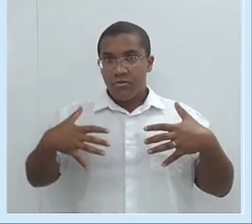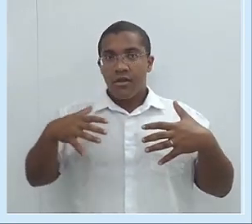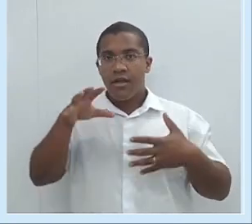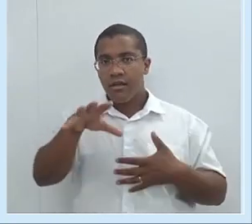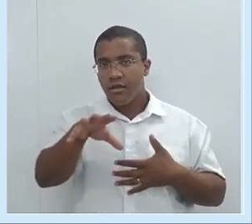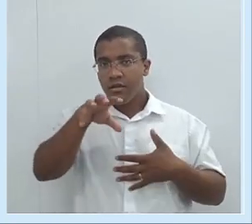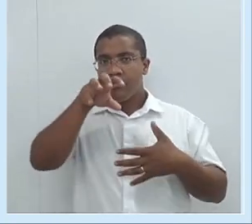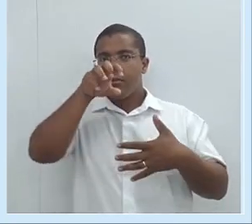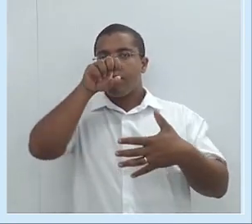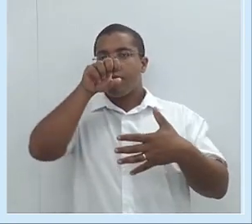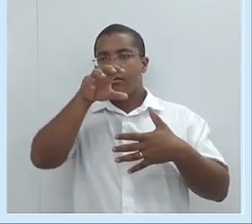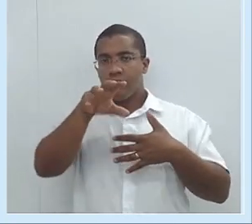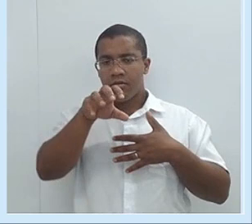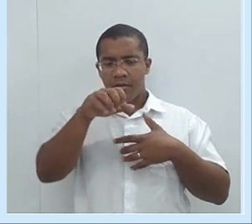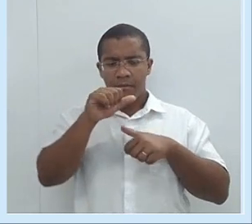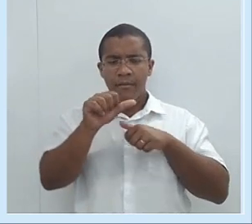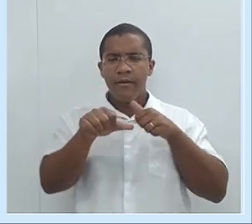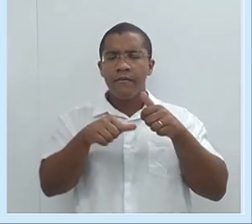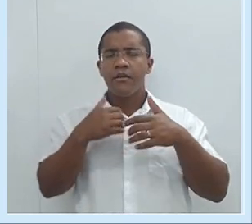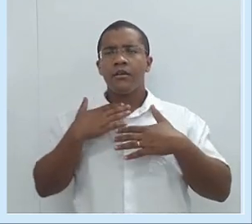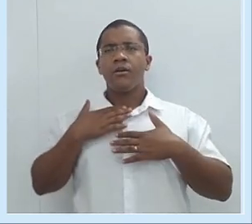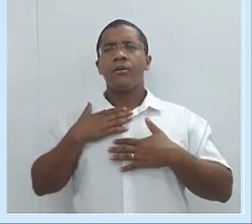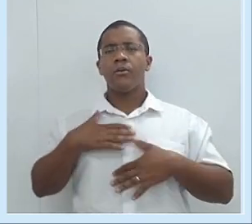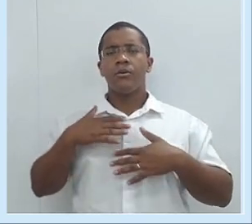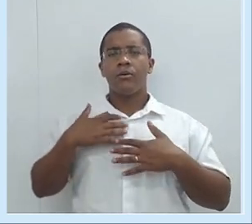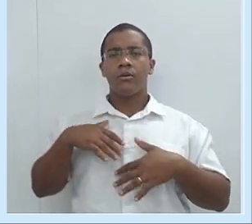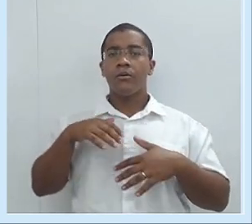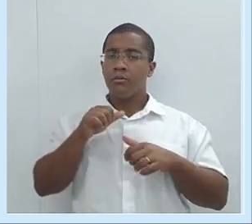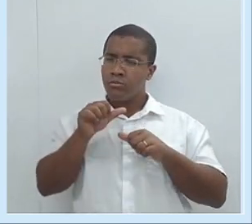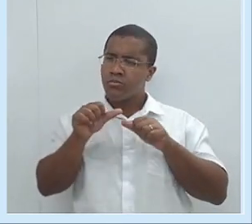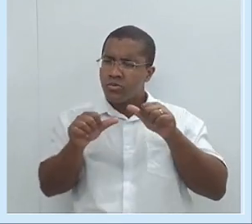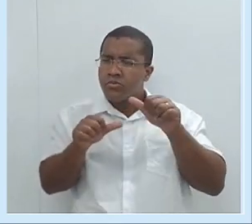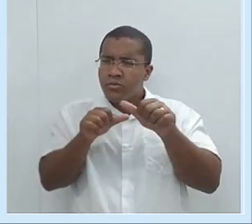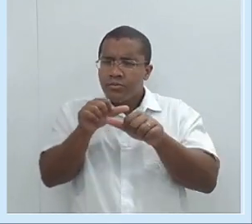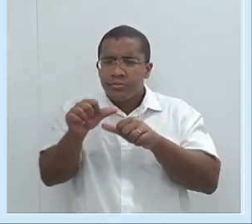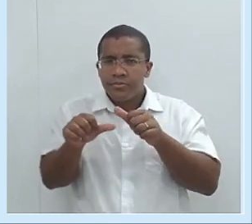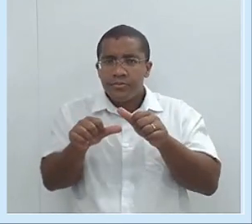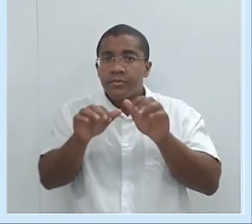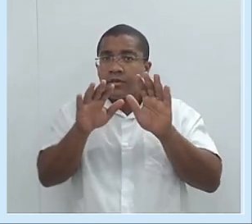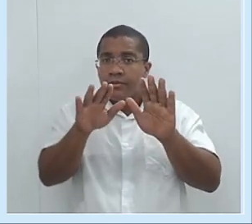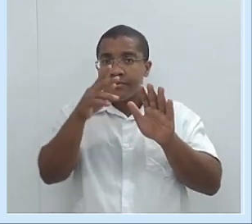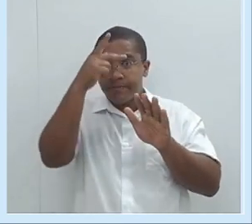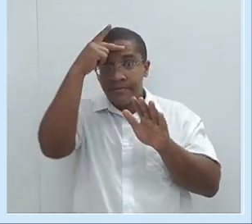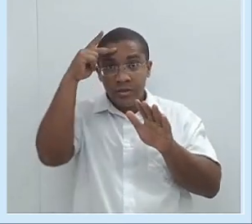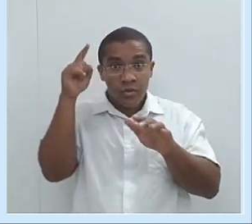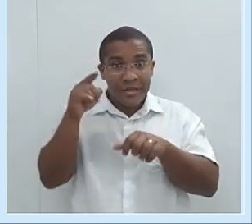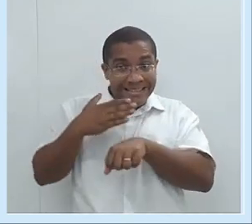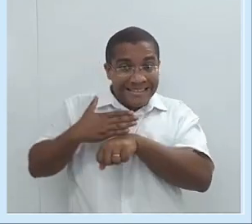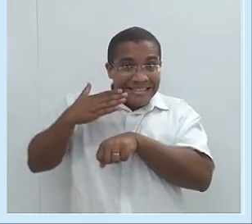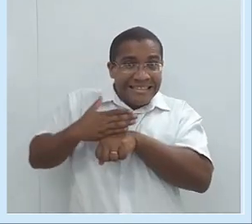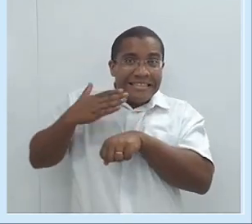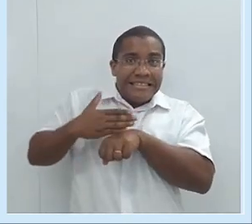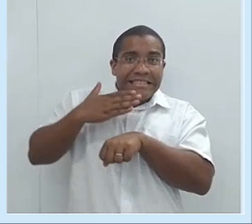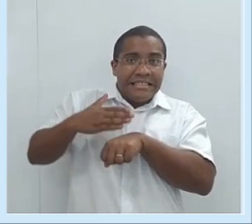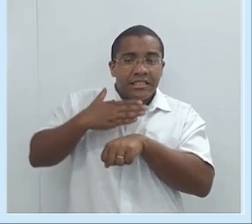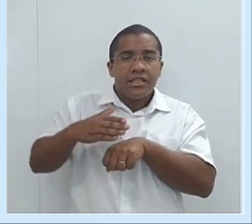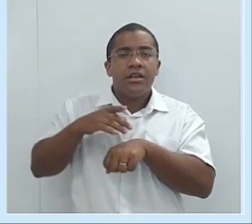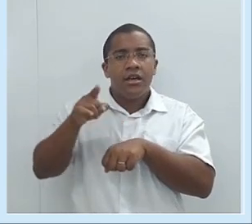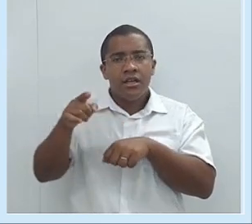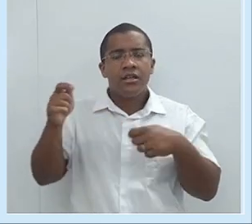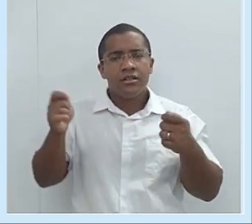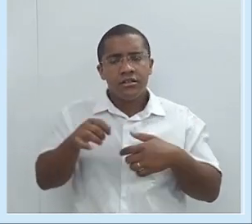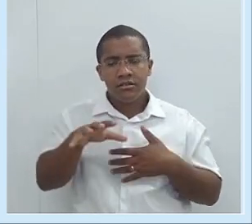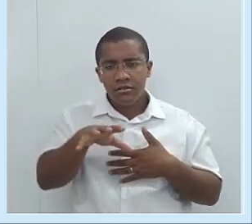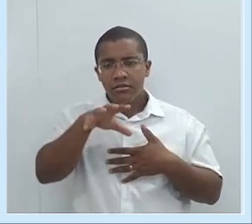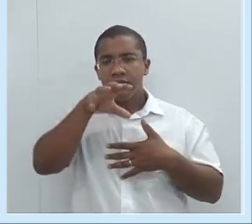ser inspirado durante o repouso vai alterar um pouco. Porém, as pessoas que são treinadas, elas